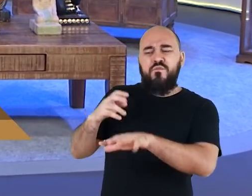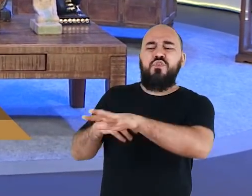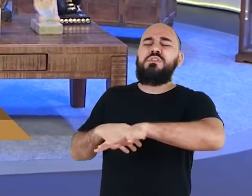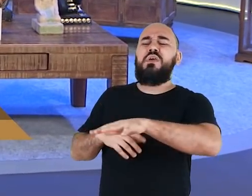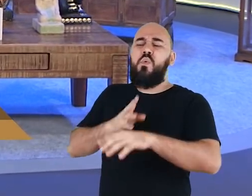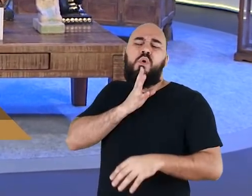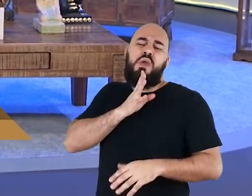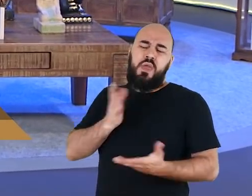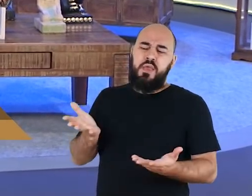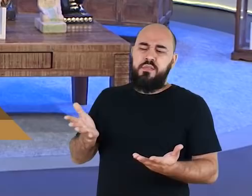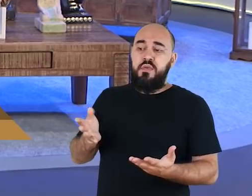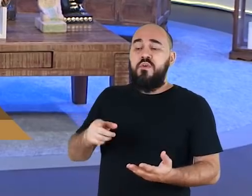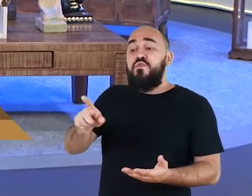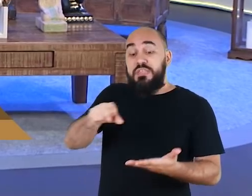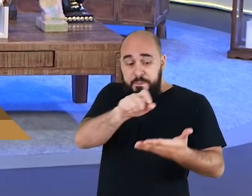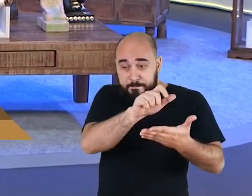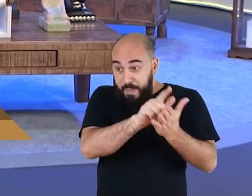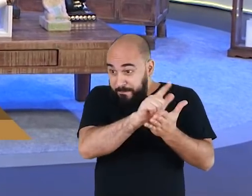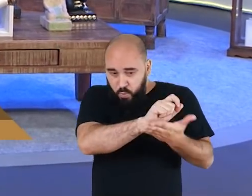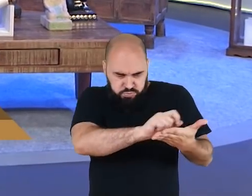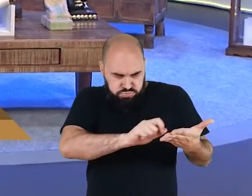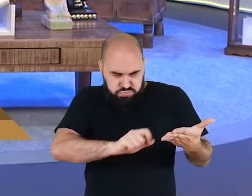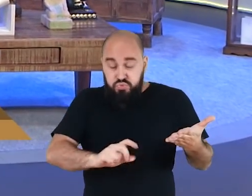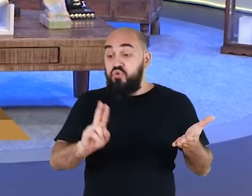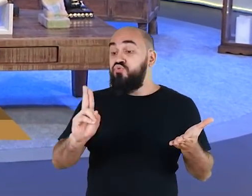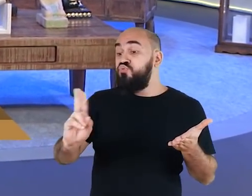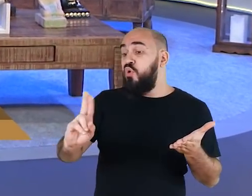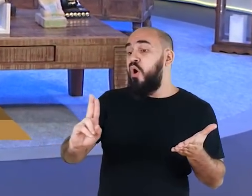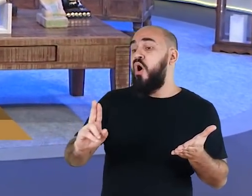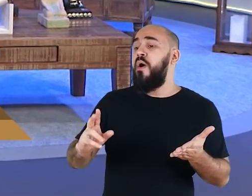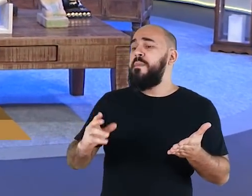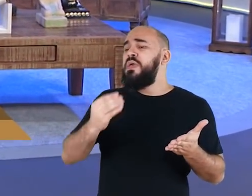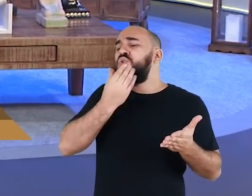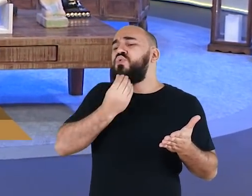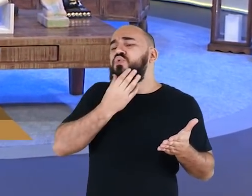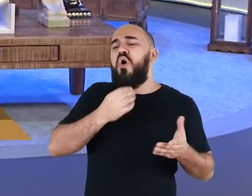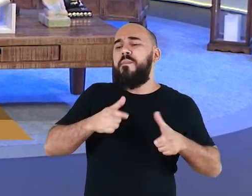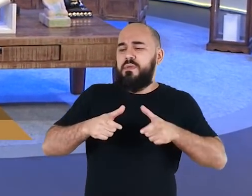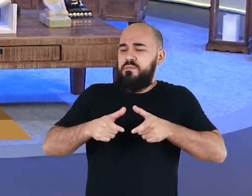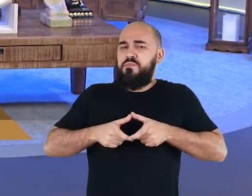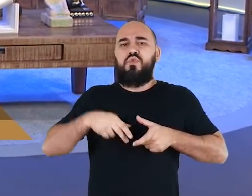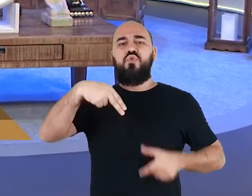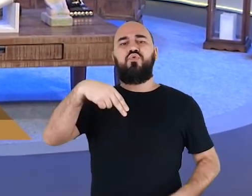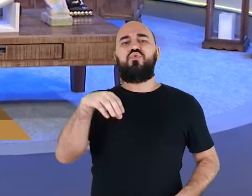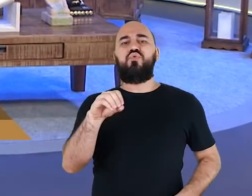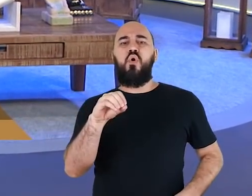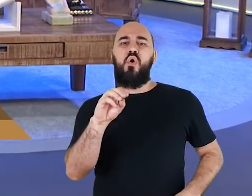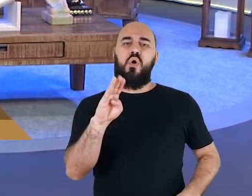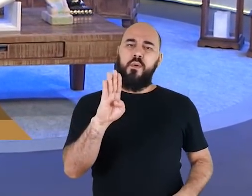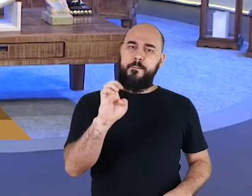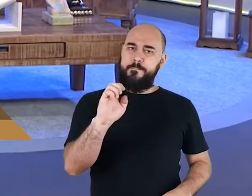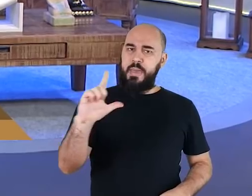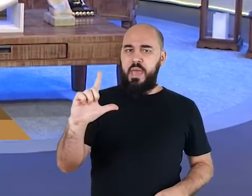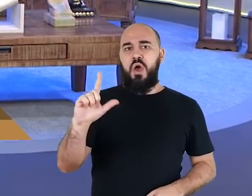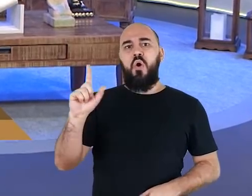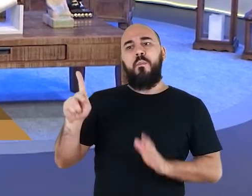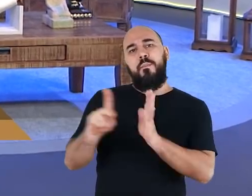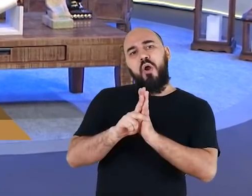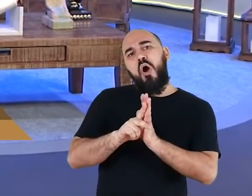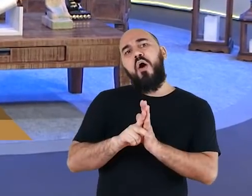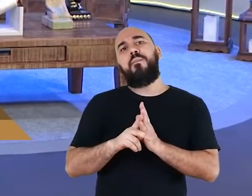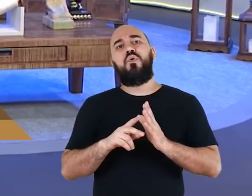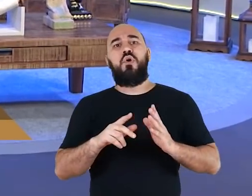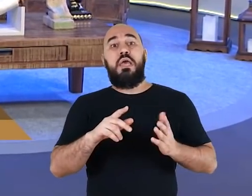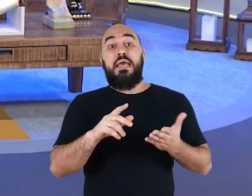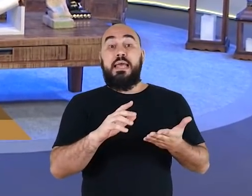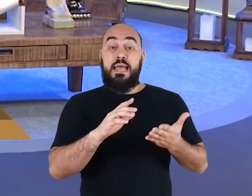saberiam anotar para mim numa folha de papel o nome dos últimos ganhadores do Prêmio Nobel de Literatura e Medicina, pelo menos os 5